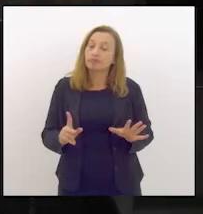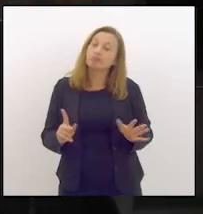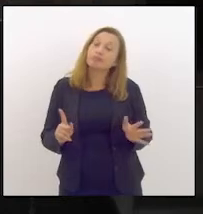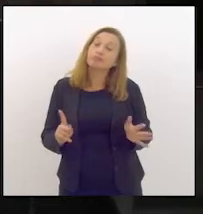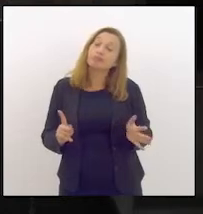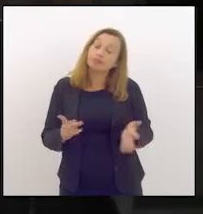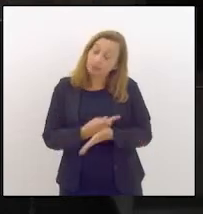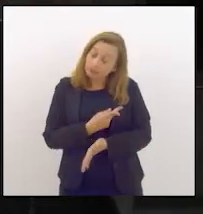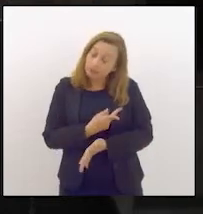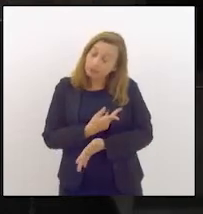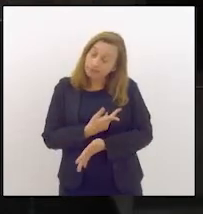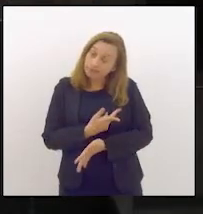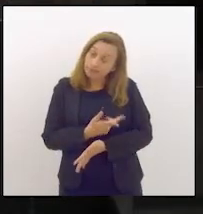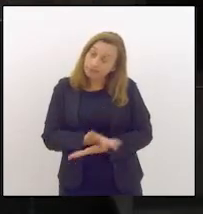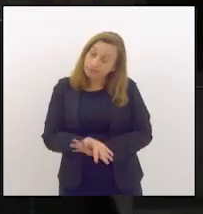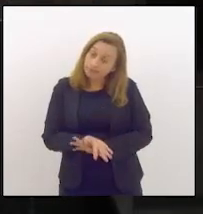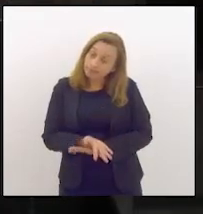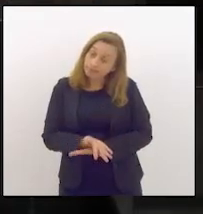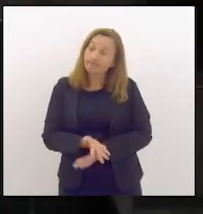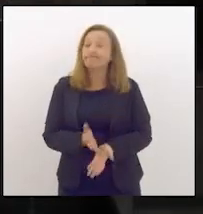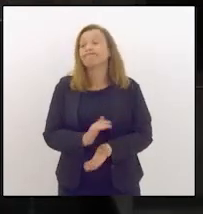o correto